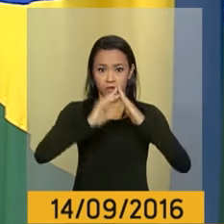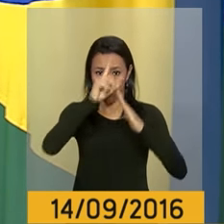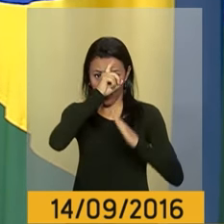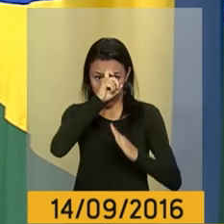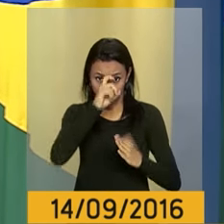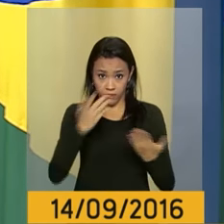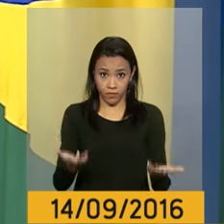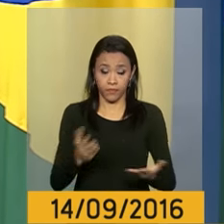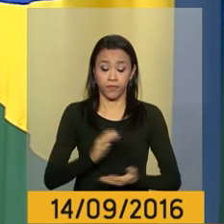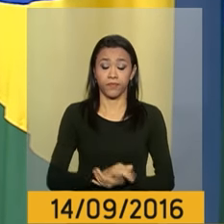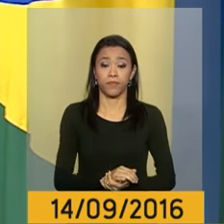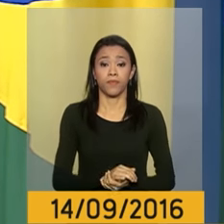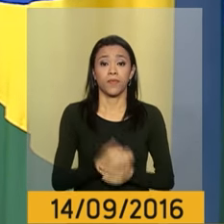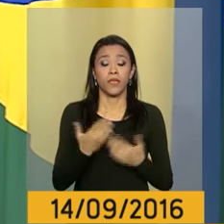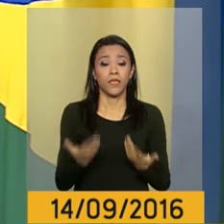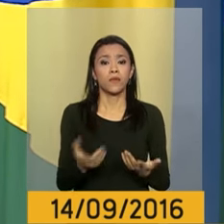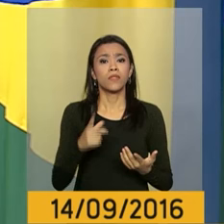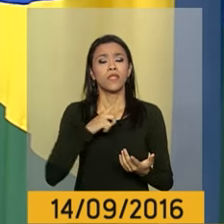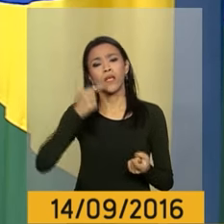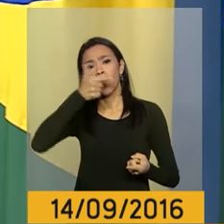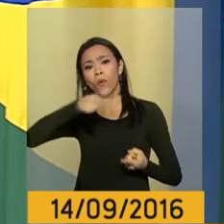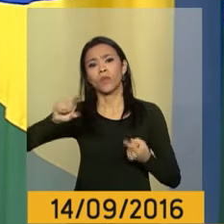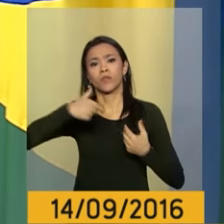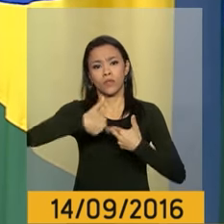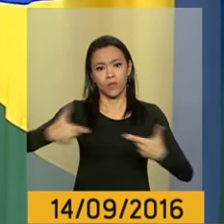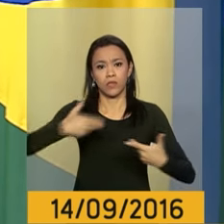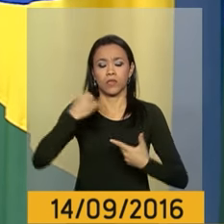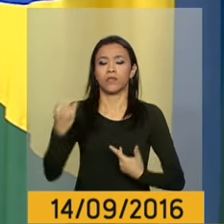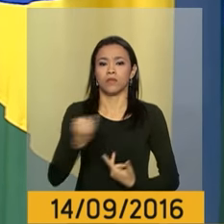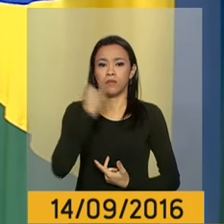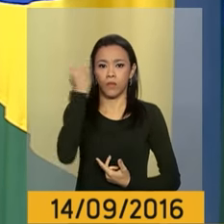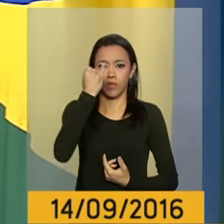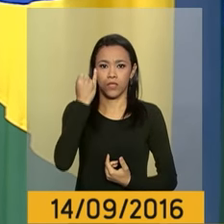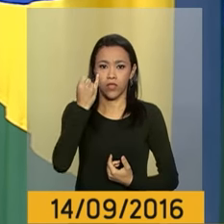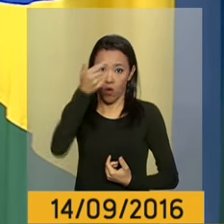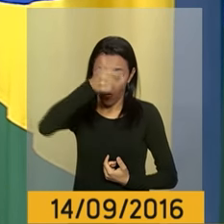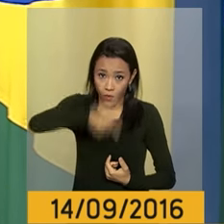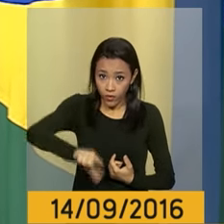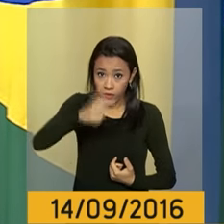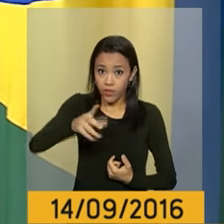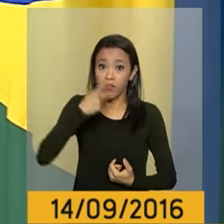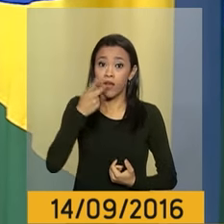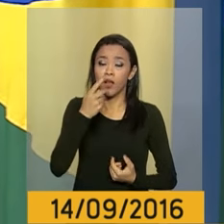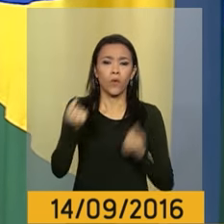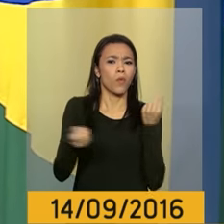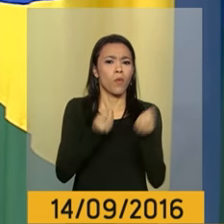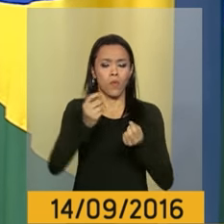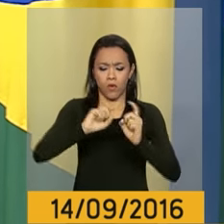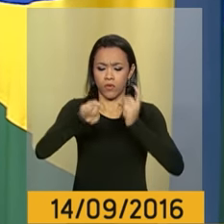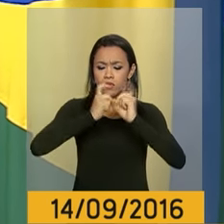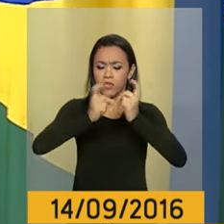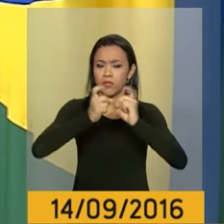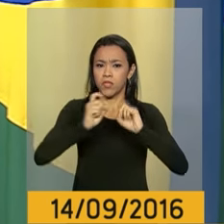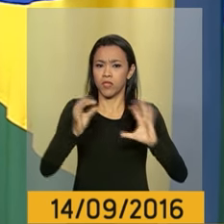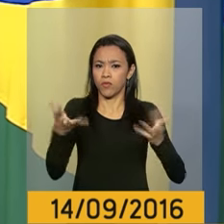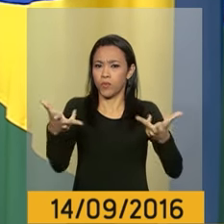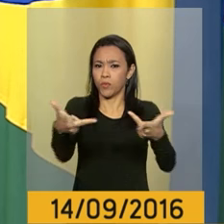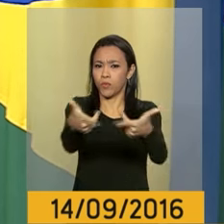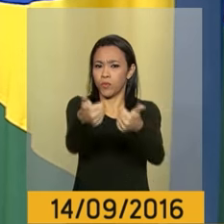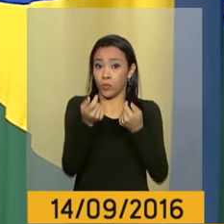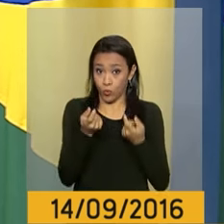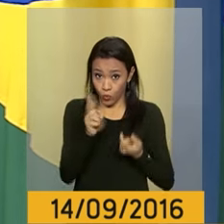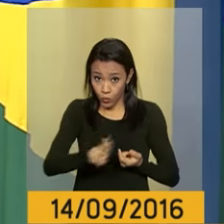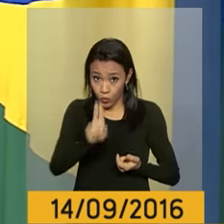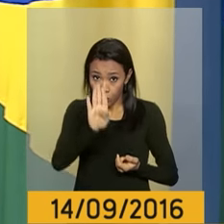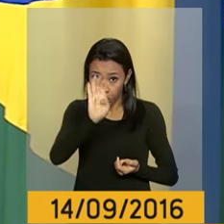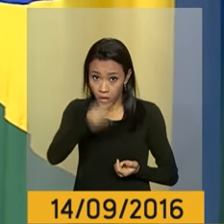Mas há razões também importantes. Volto a dizer que a gestão eficiente dos recursos é que leva à